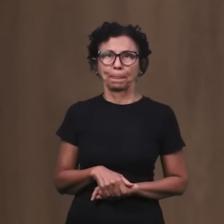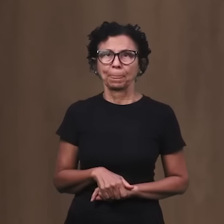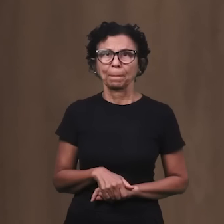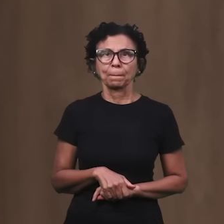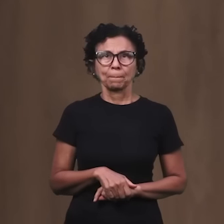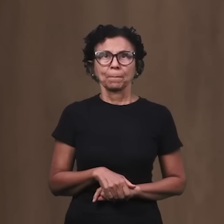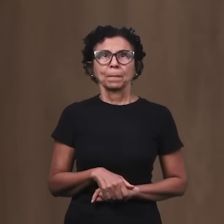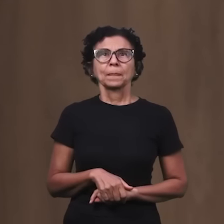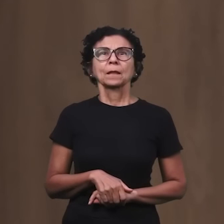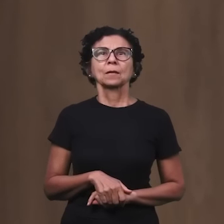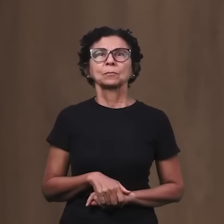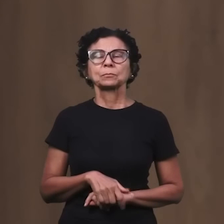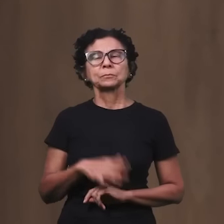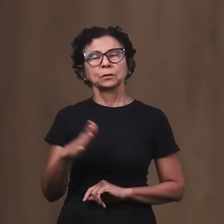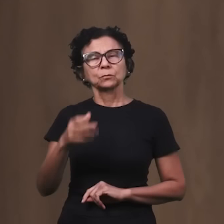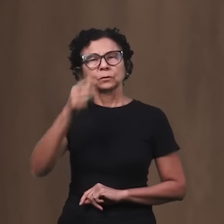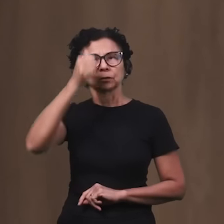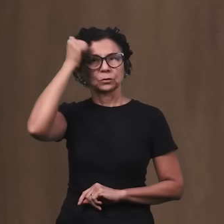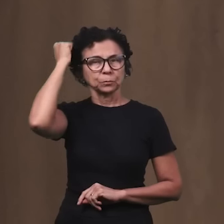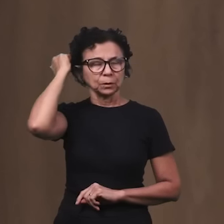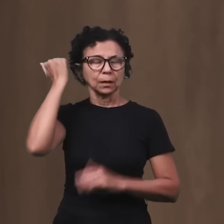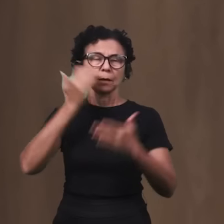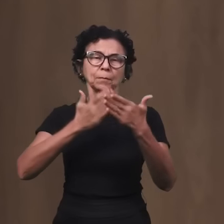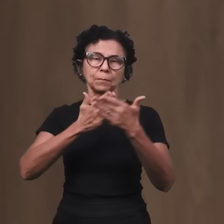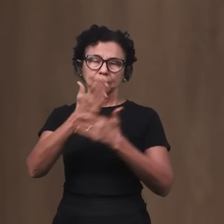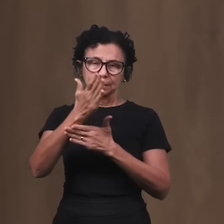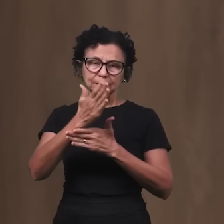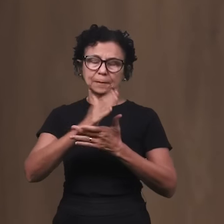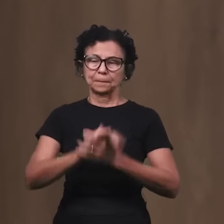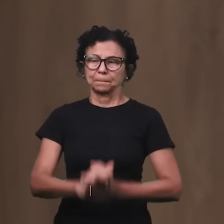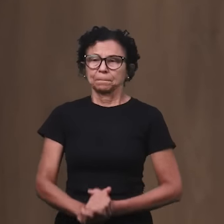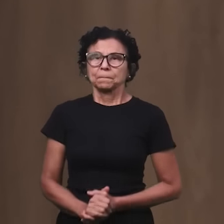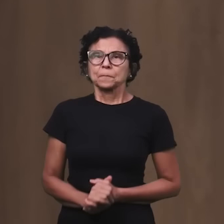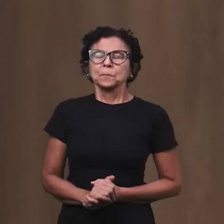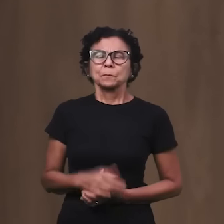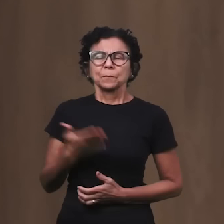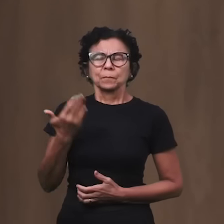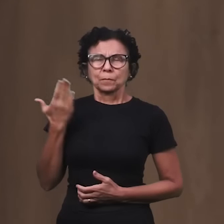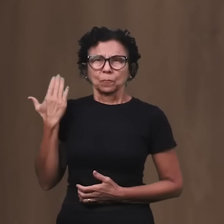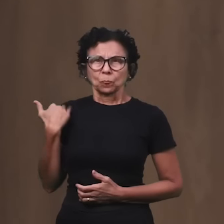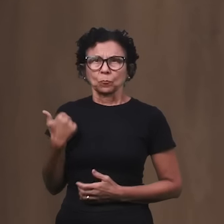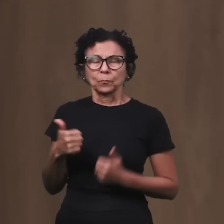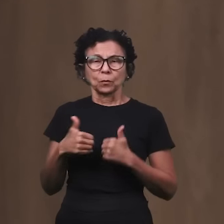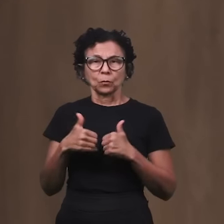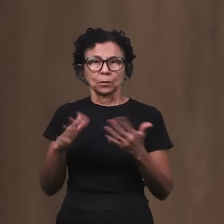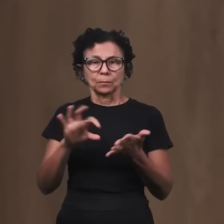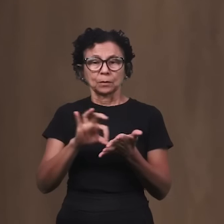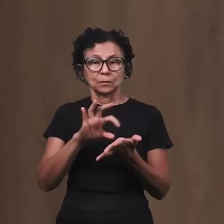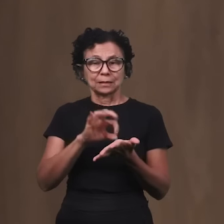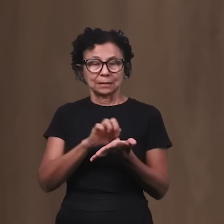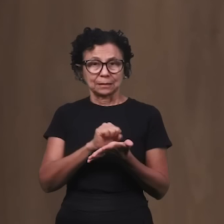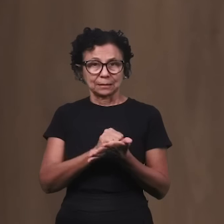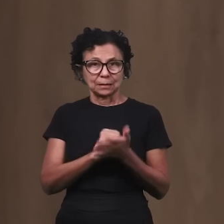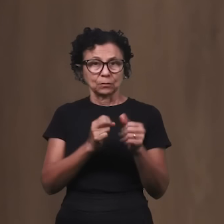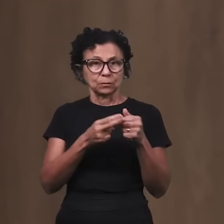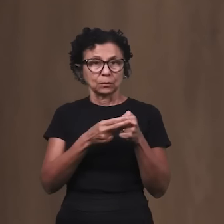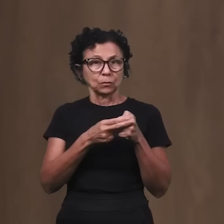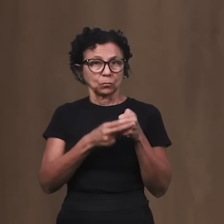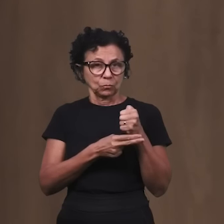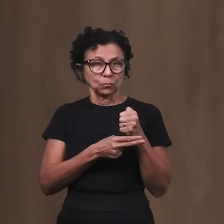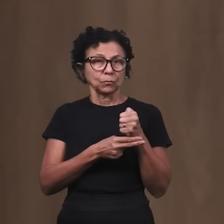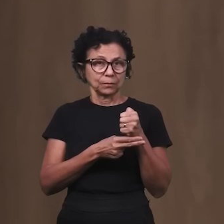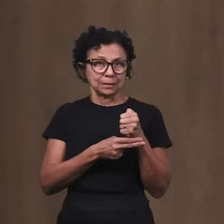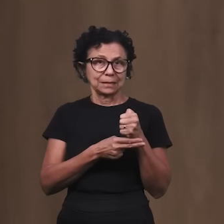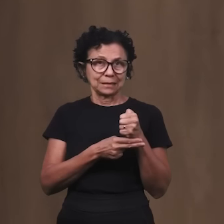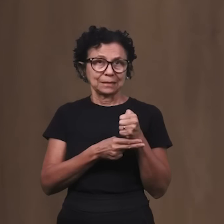medicina, para fazer o vestibular. Então, na época do vestibular, quando abriu as inscrições na UFES do